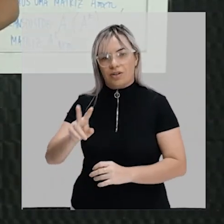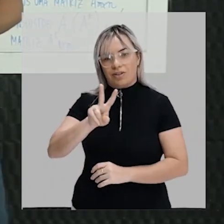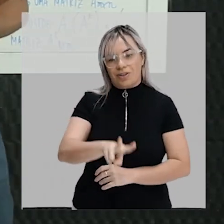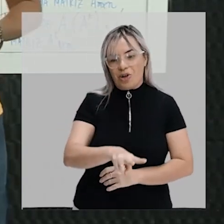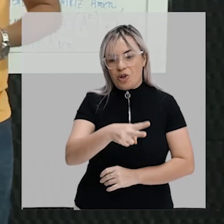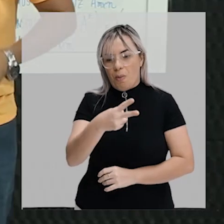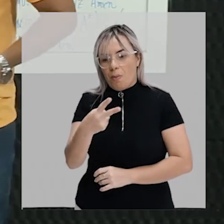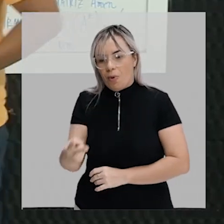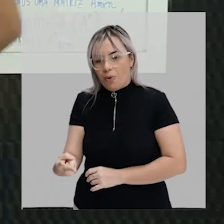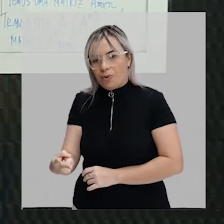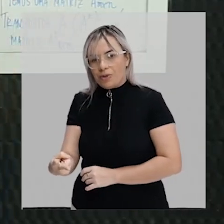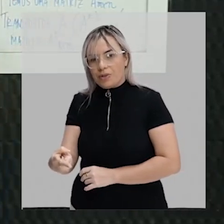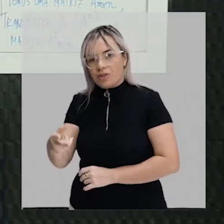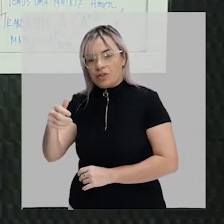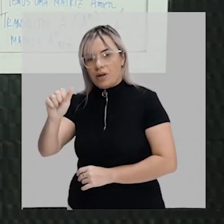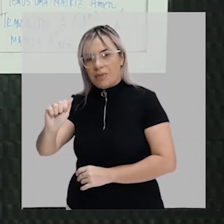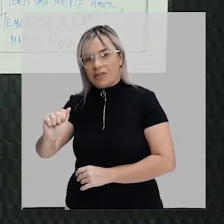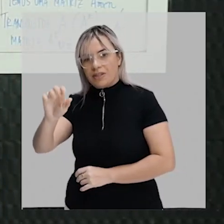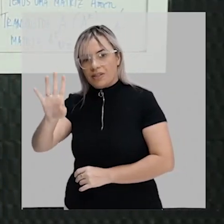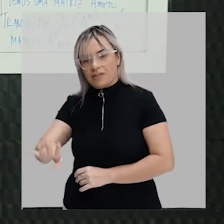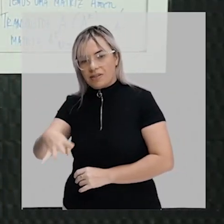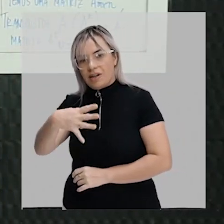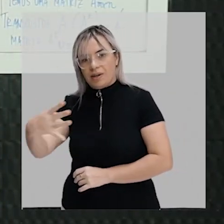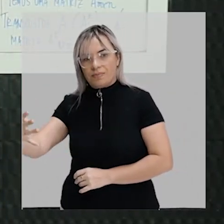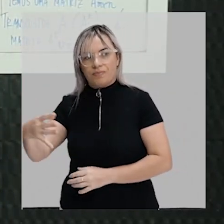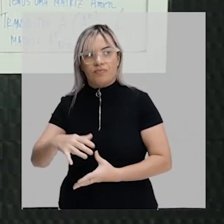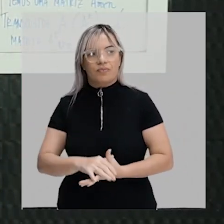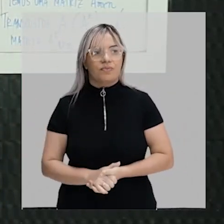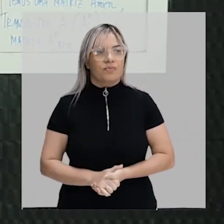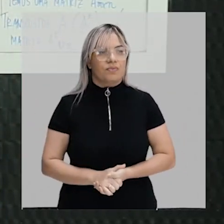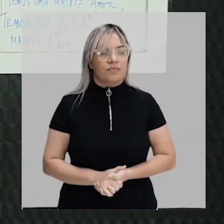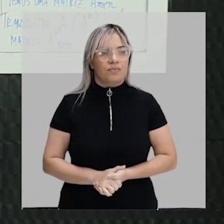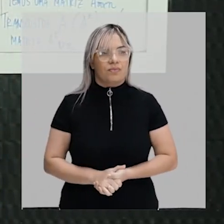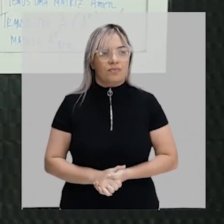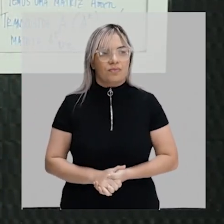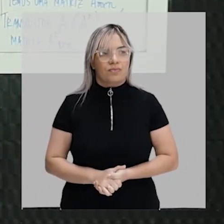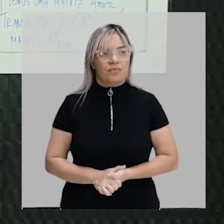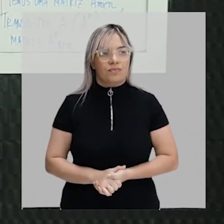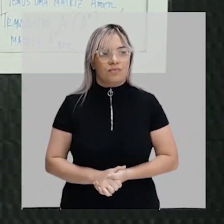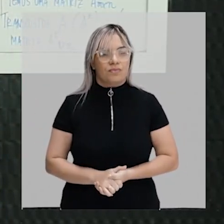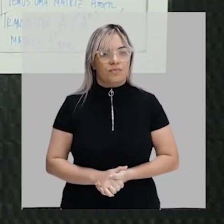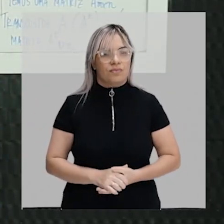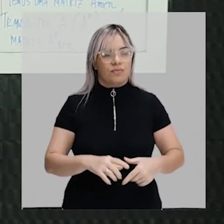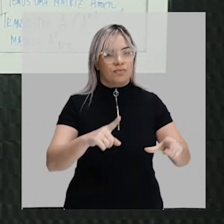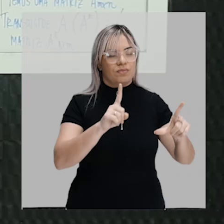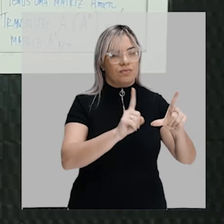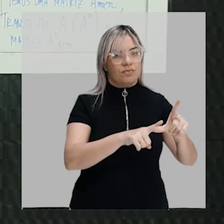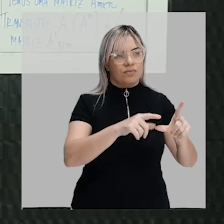de ar eu quero escrever aqui a matriz a